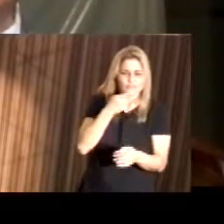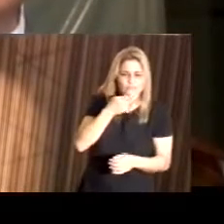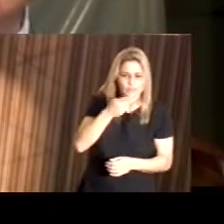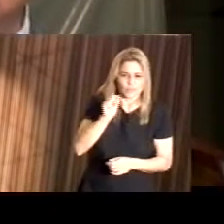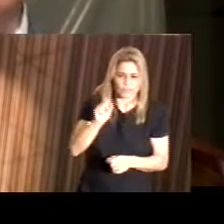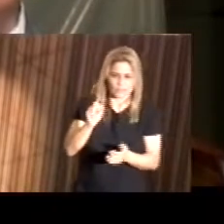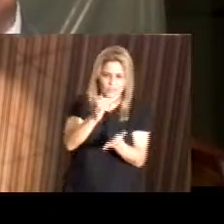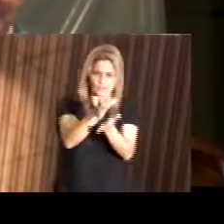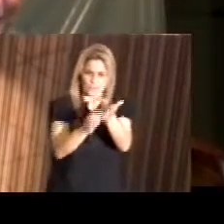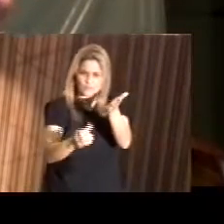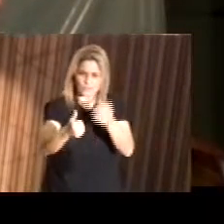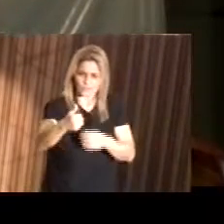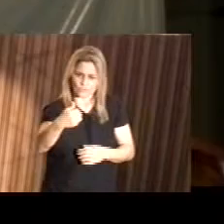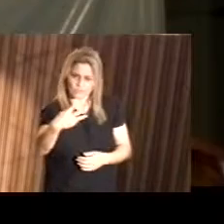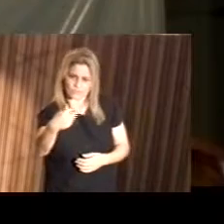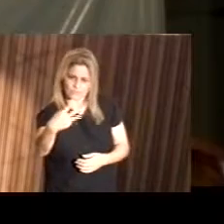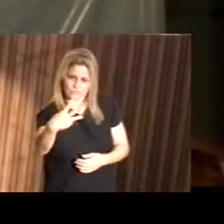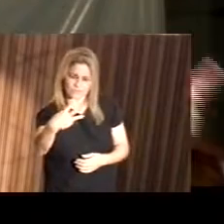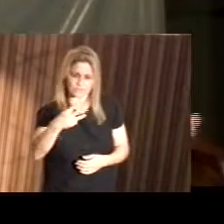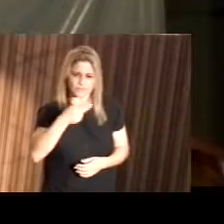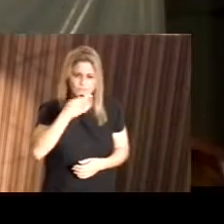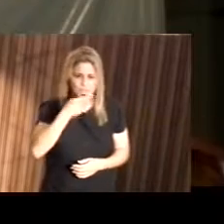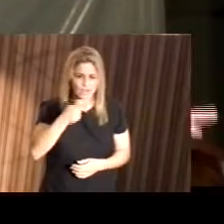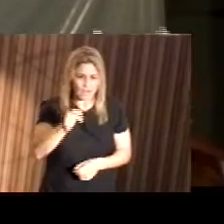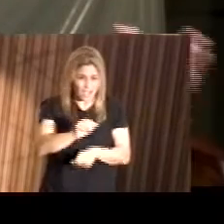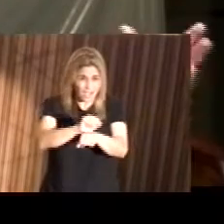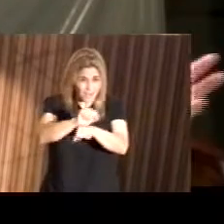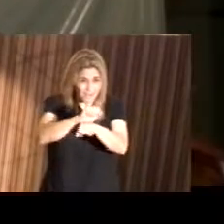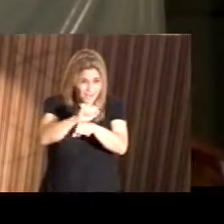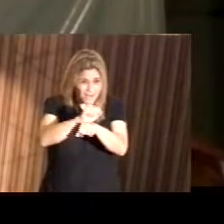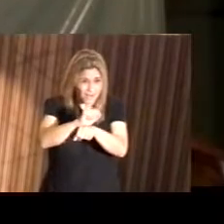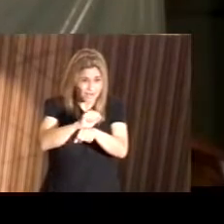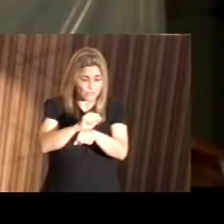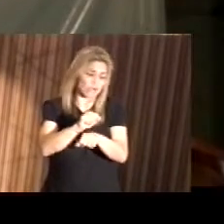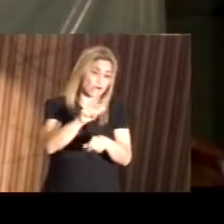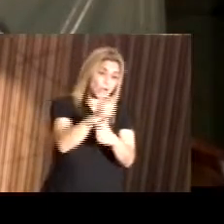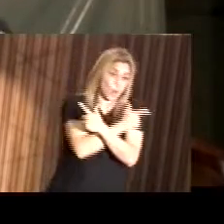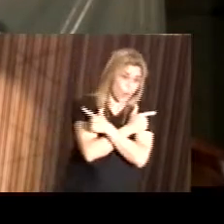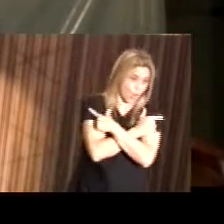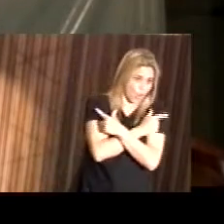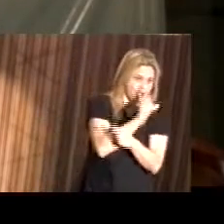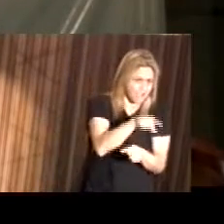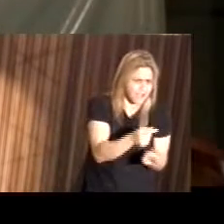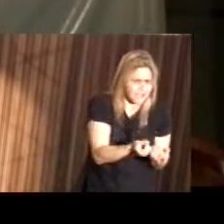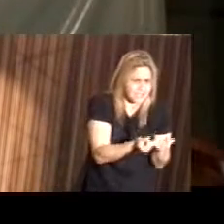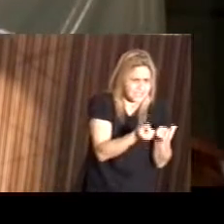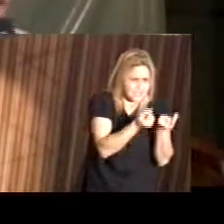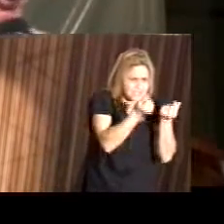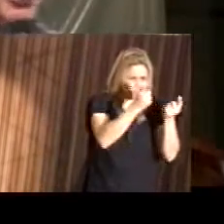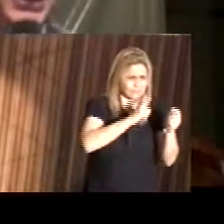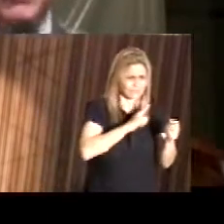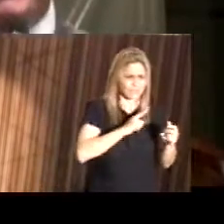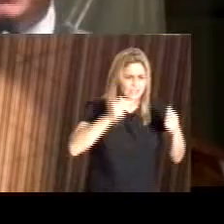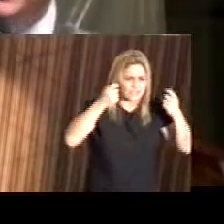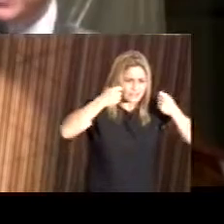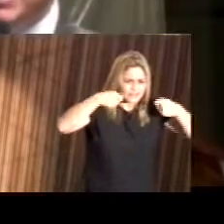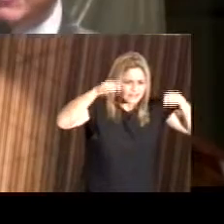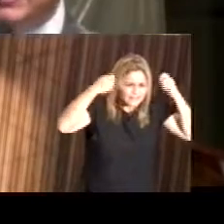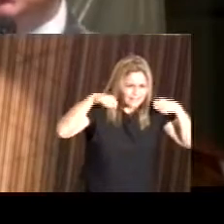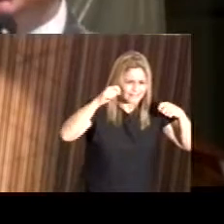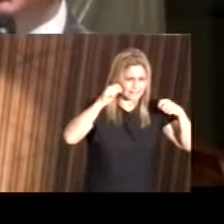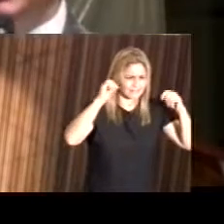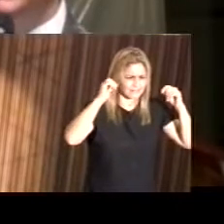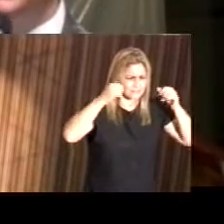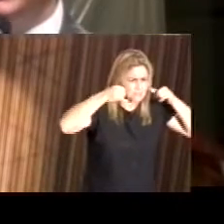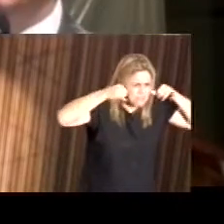no capítulo 13, que agora ele era um homem muito rico, Ló era um homem muito rico, tão rico que tinha tanto gado que não dava mais